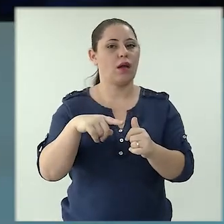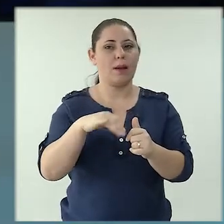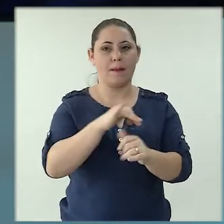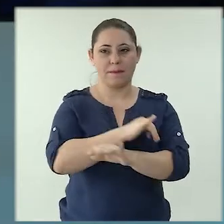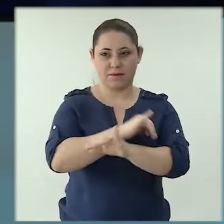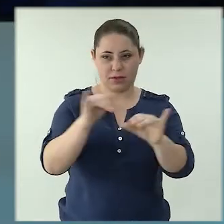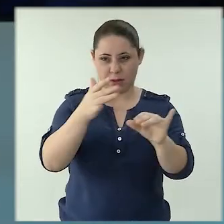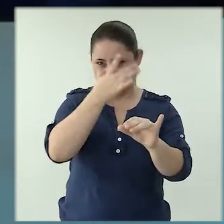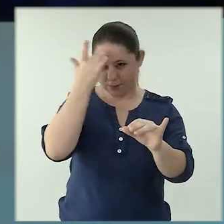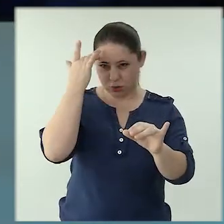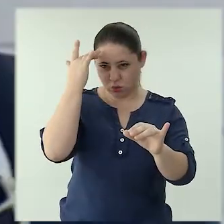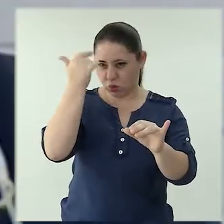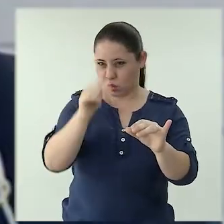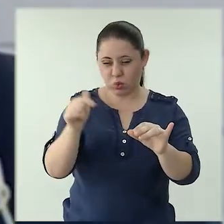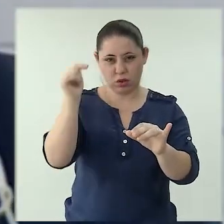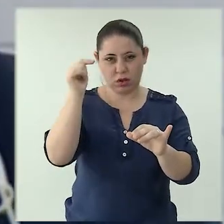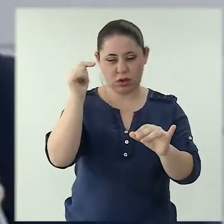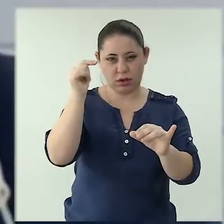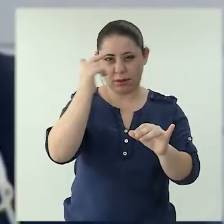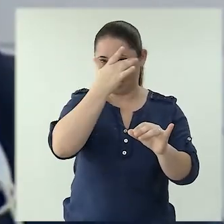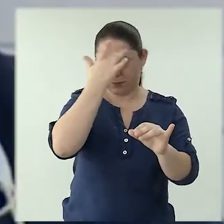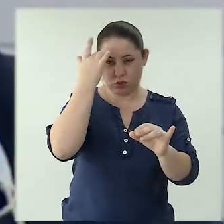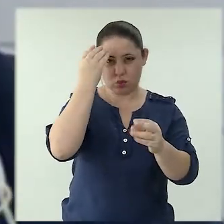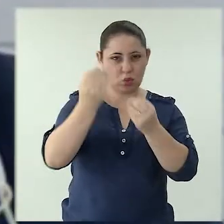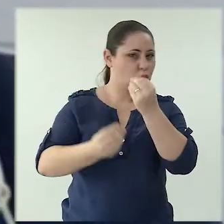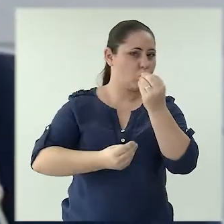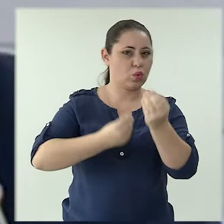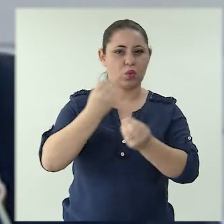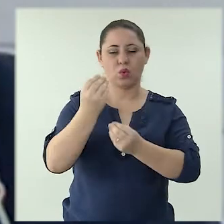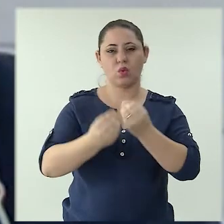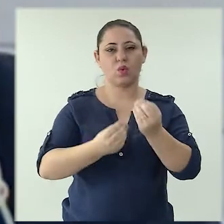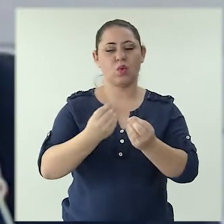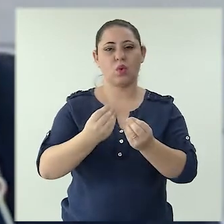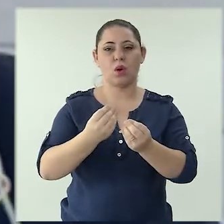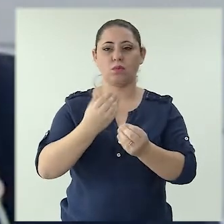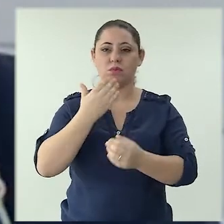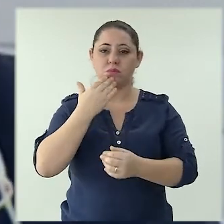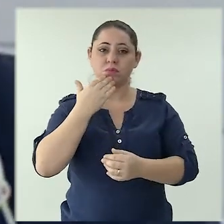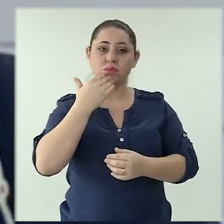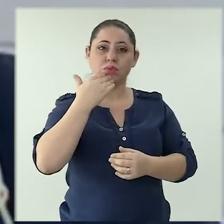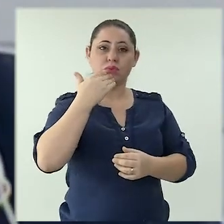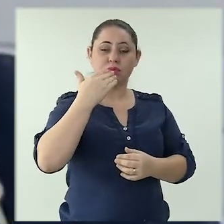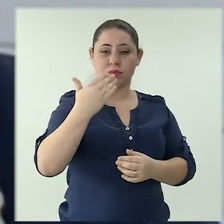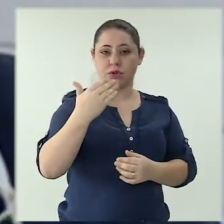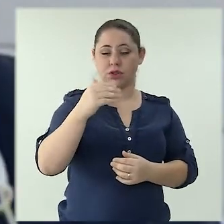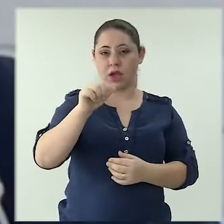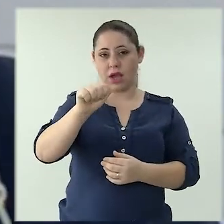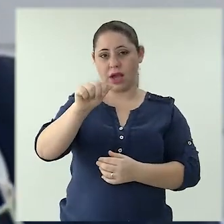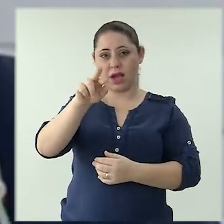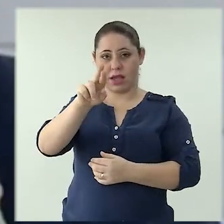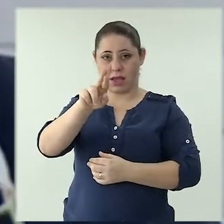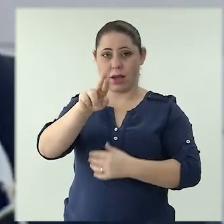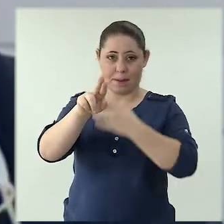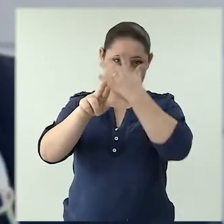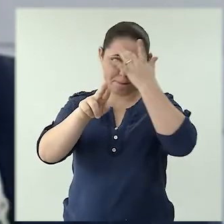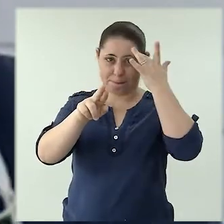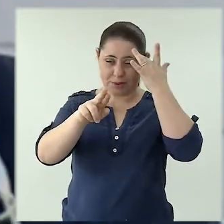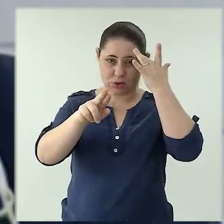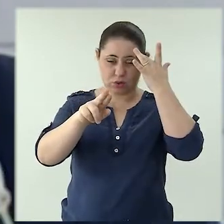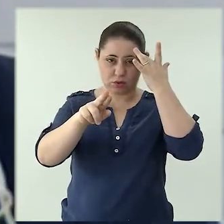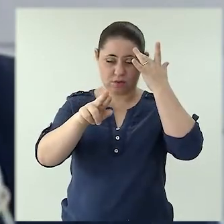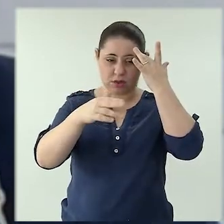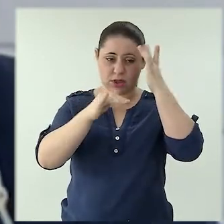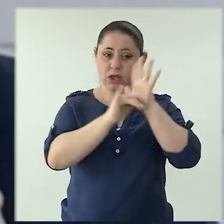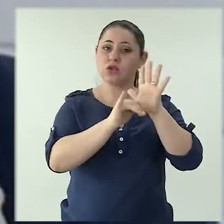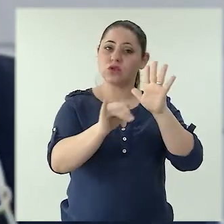provimento, ele fala também que caso não tenha como intimar por AR esse proprietário tabular, ele vai